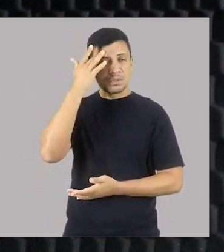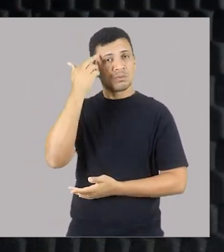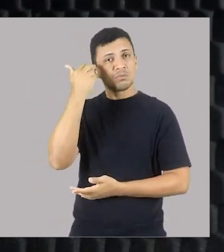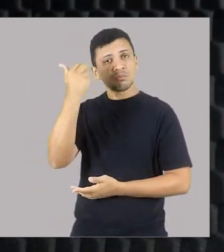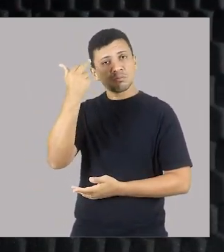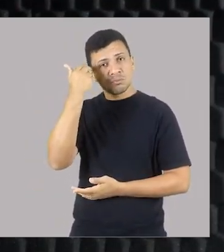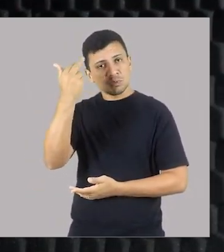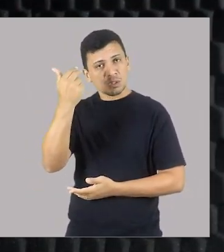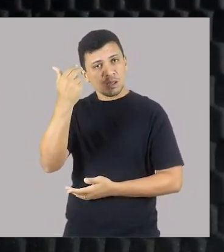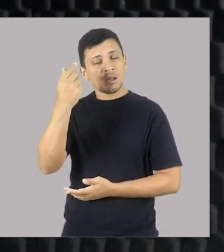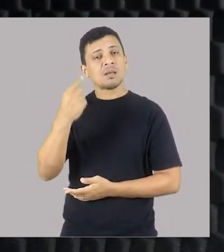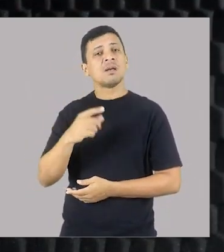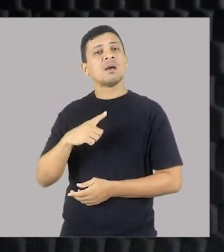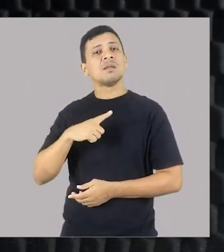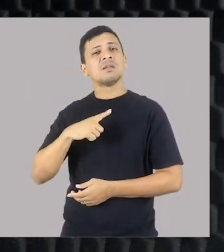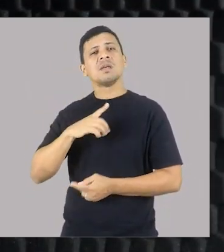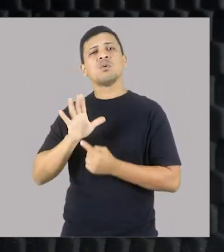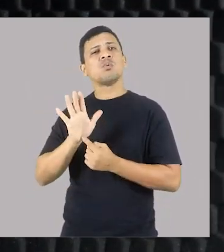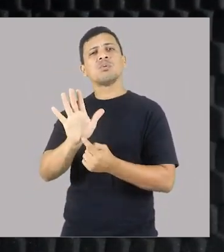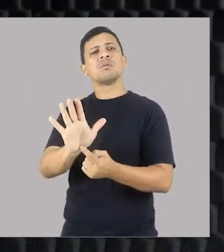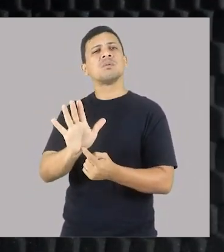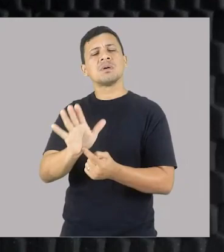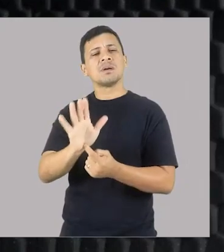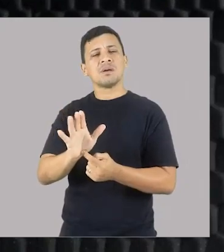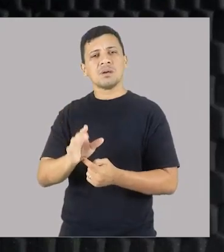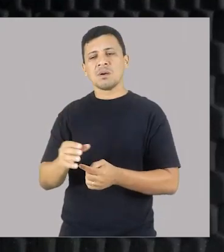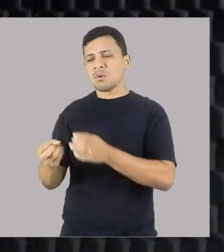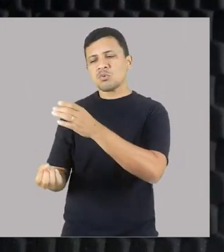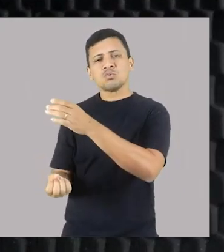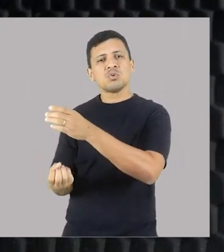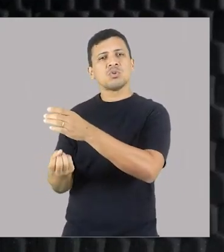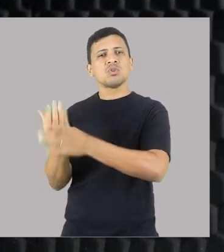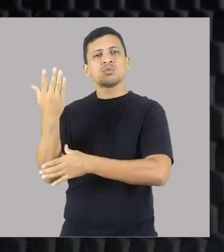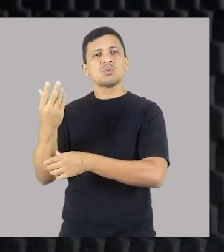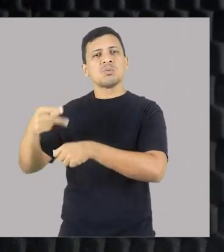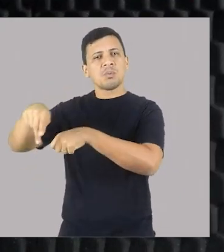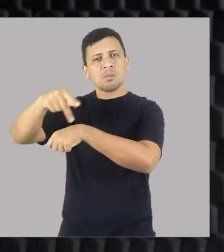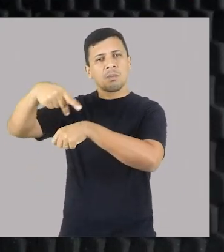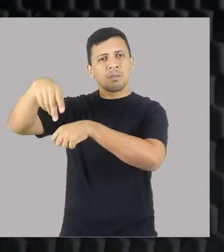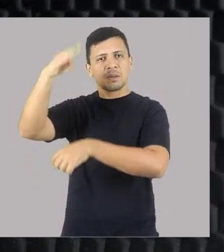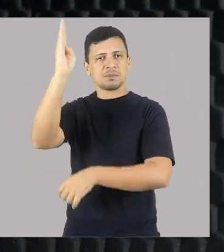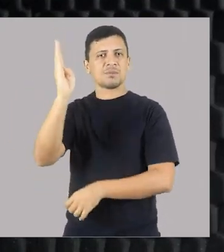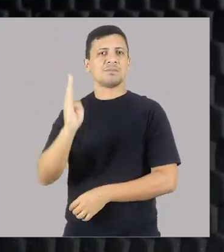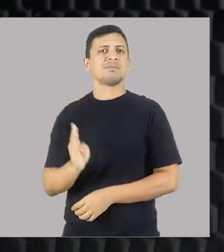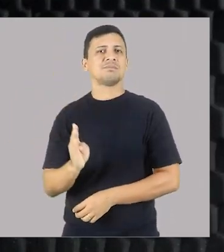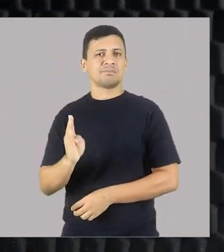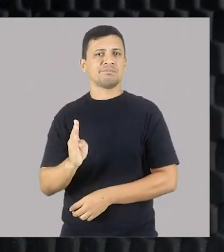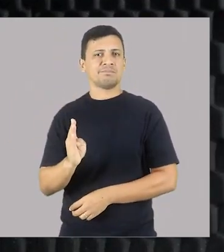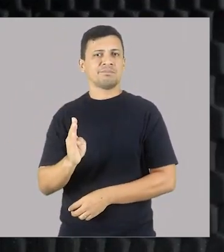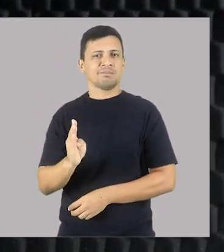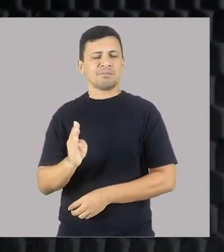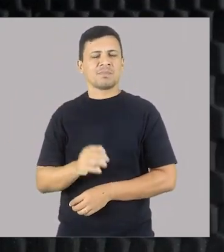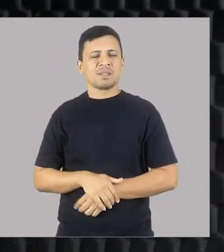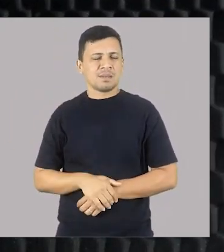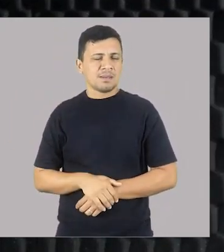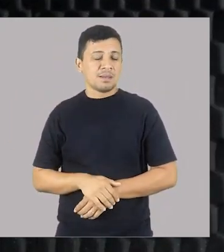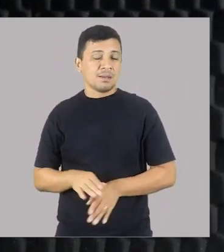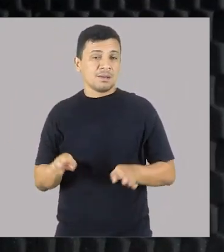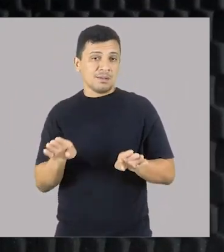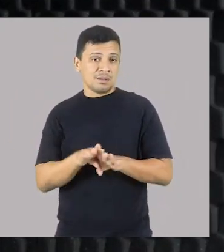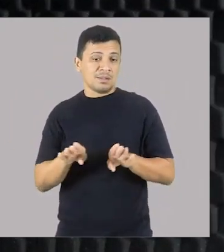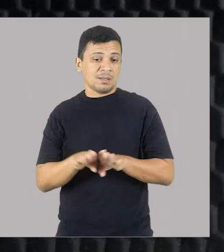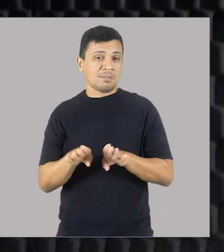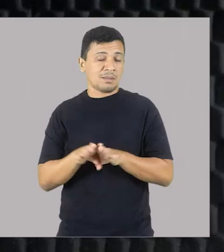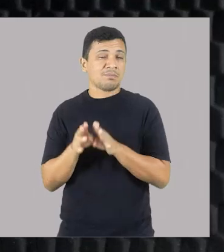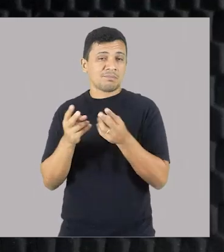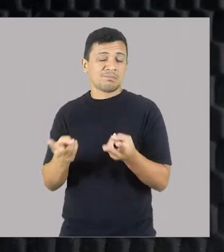uma consolidação do Estado Nacional por conta dessas questões, certo? Mas é preciso observar que